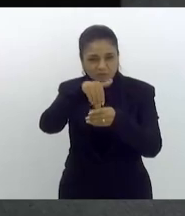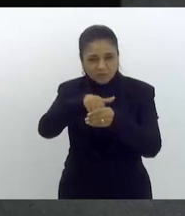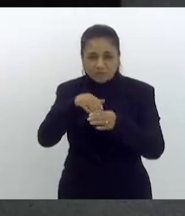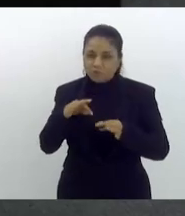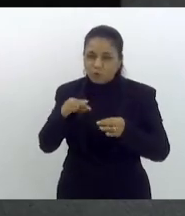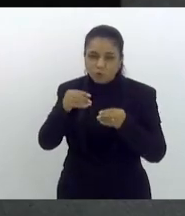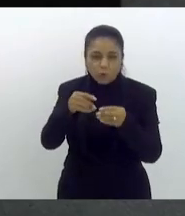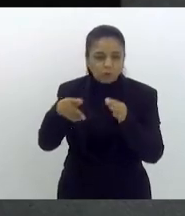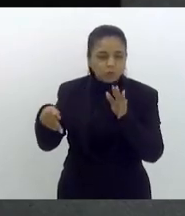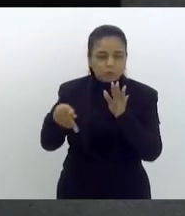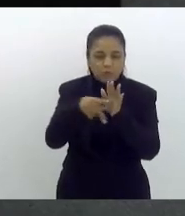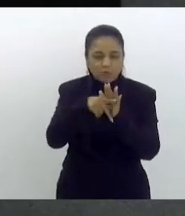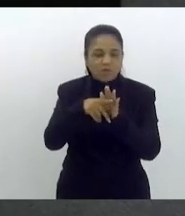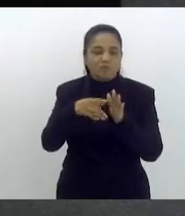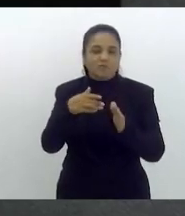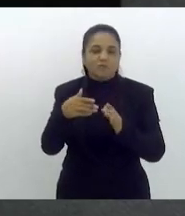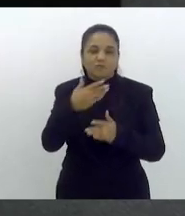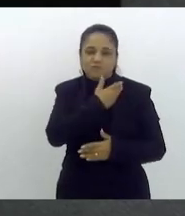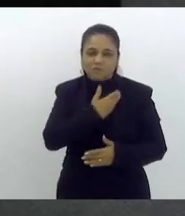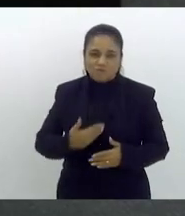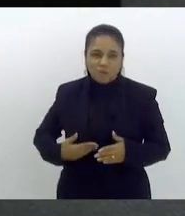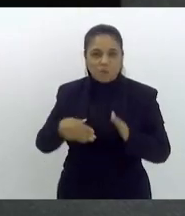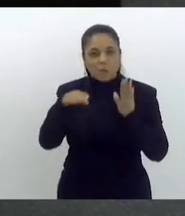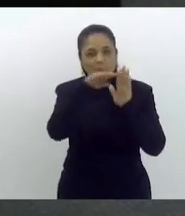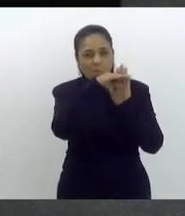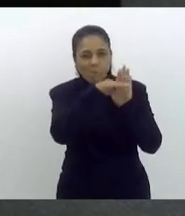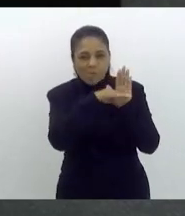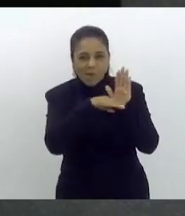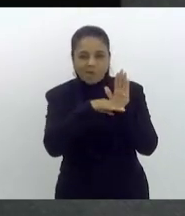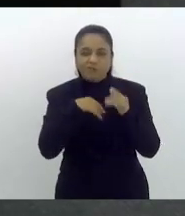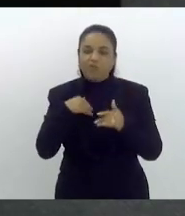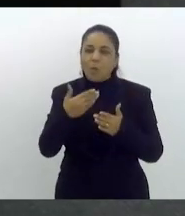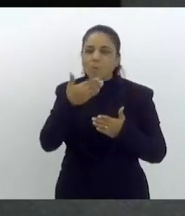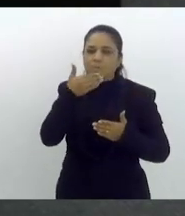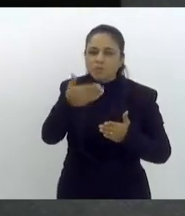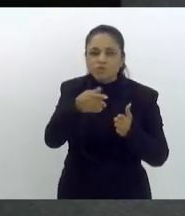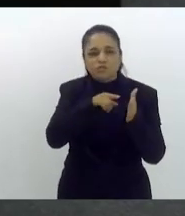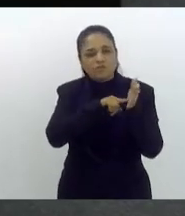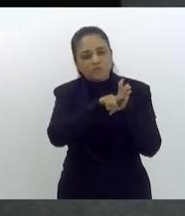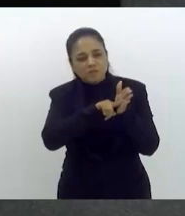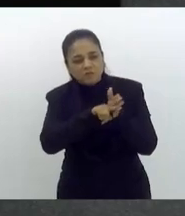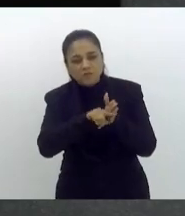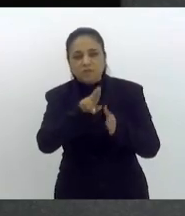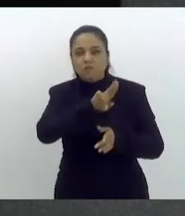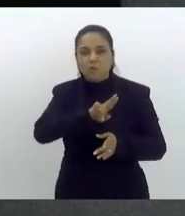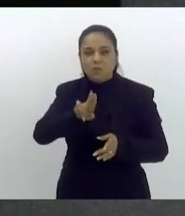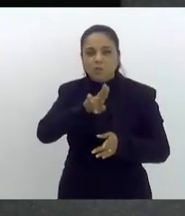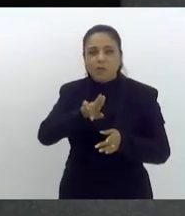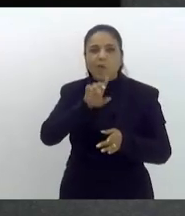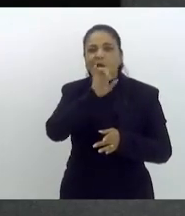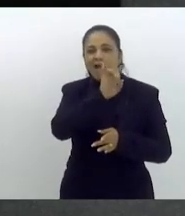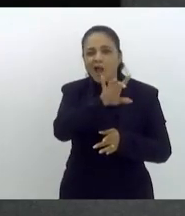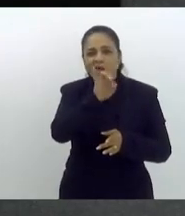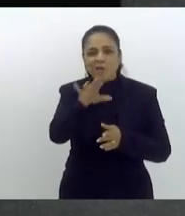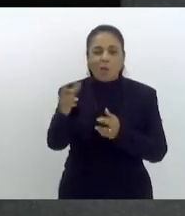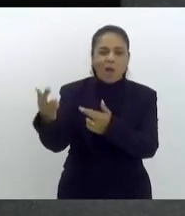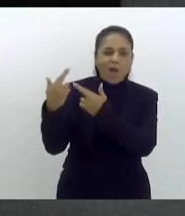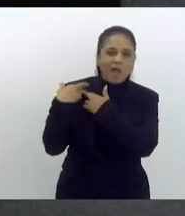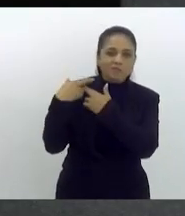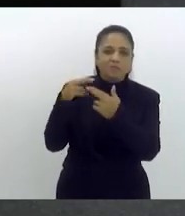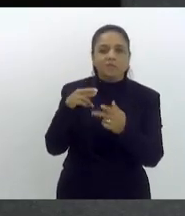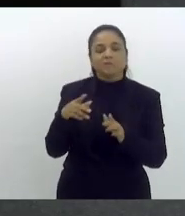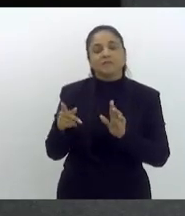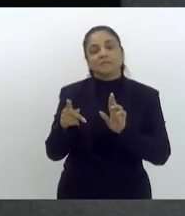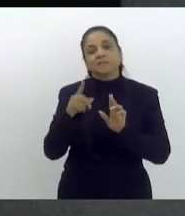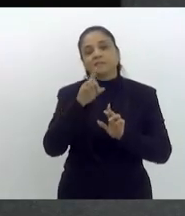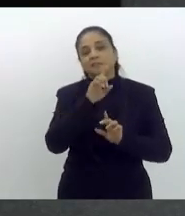os projetos do governo que vierem a pauta eu vou pedir verificação nominal que eu quero que cada um a sua responsabilidade para